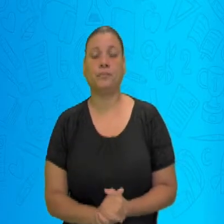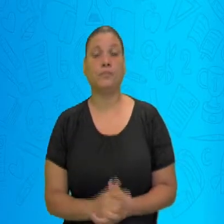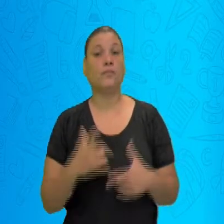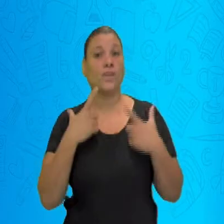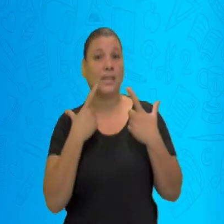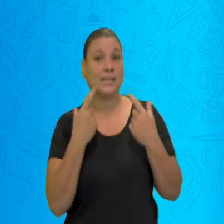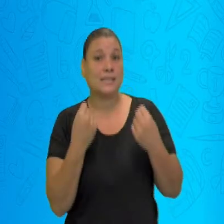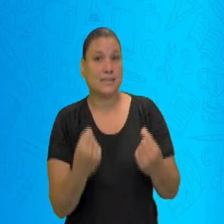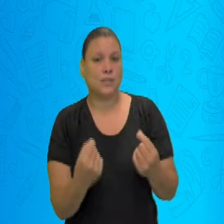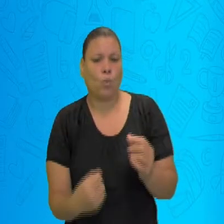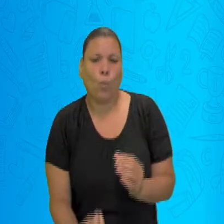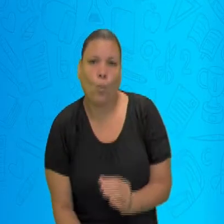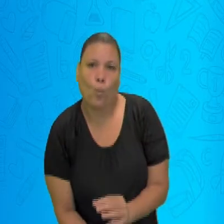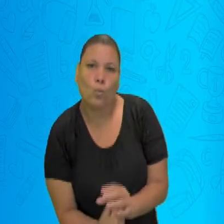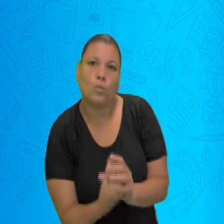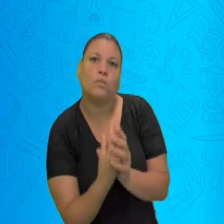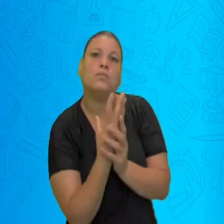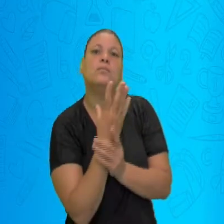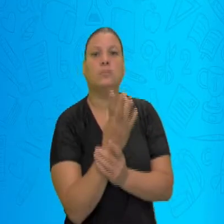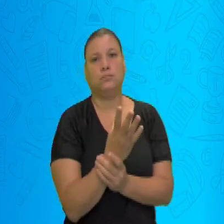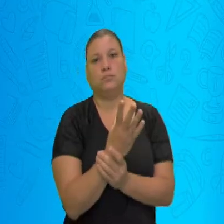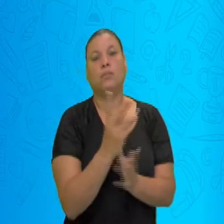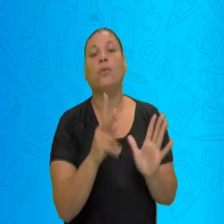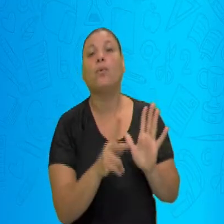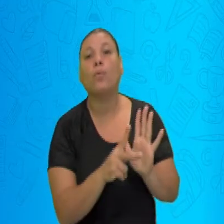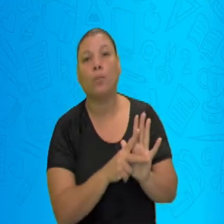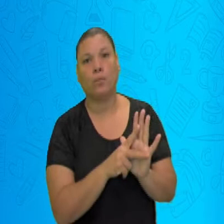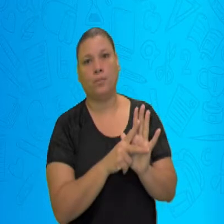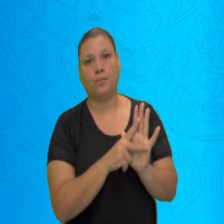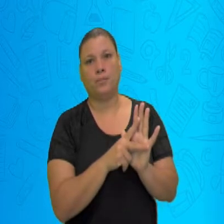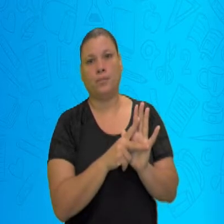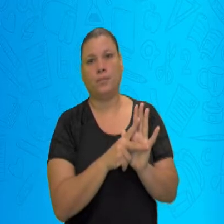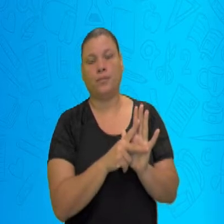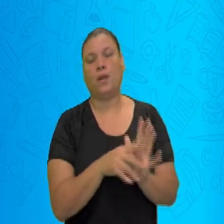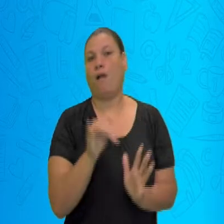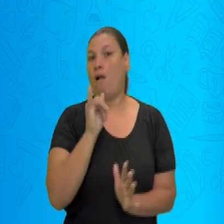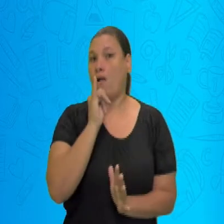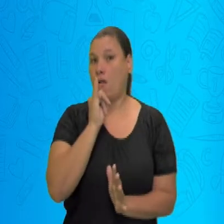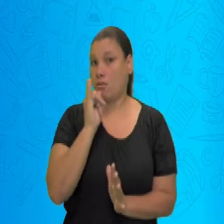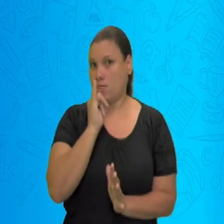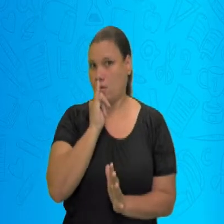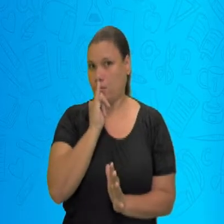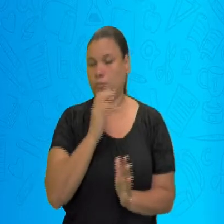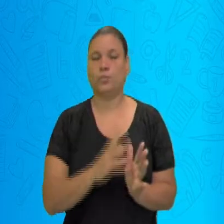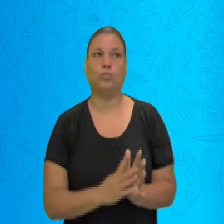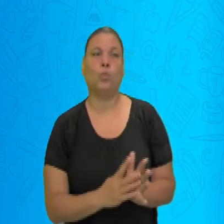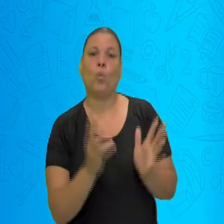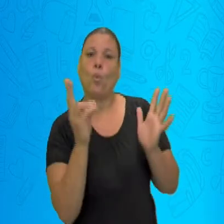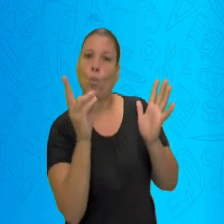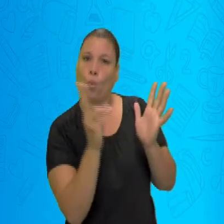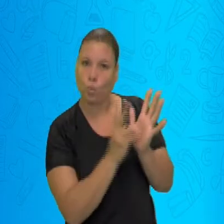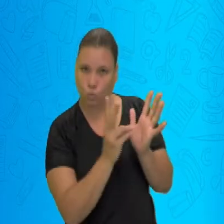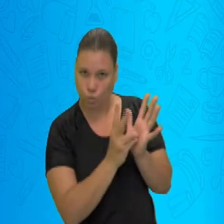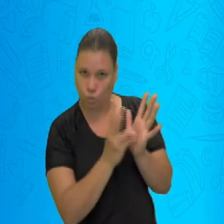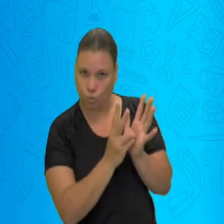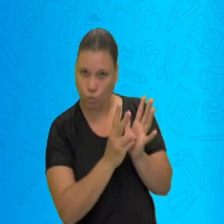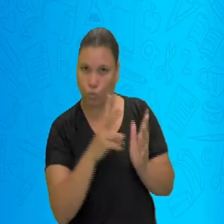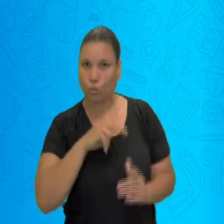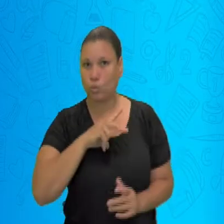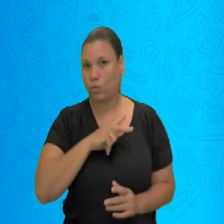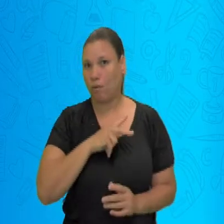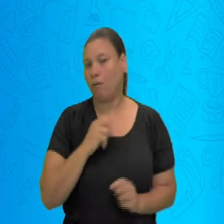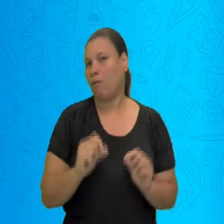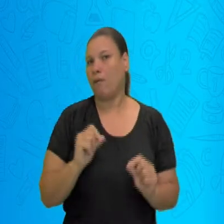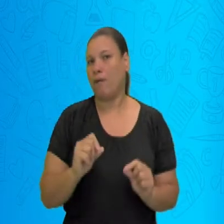índios, eles têm a sua língua, ok? Eles não falam o